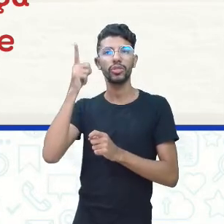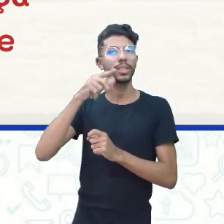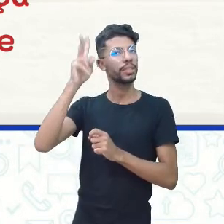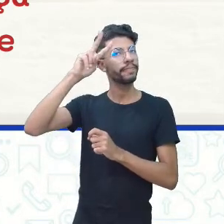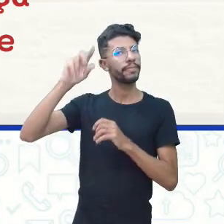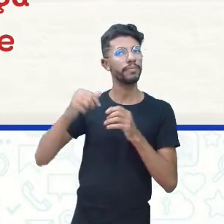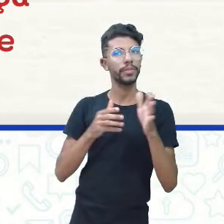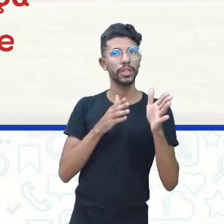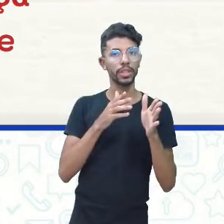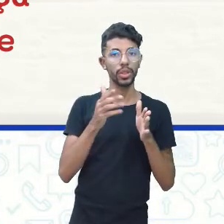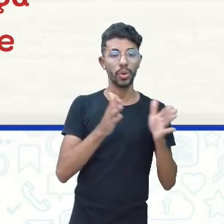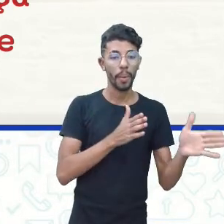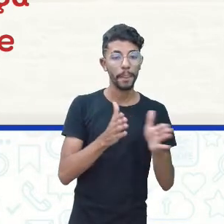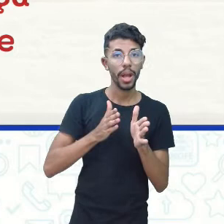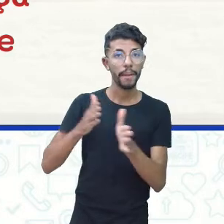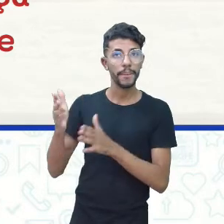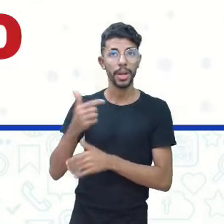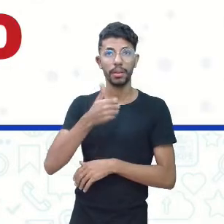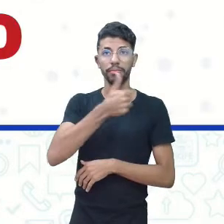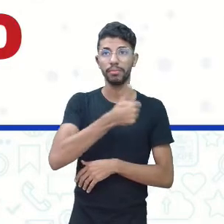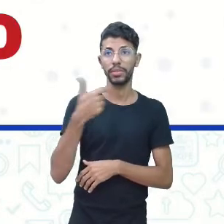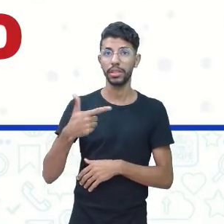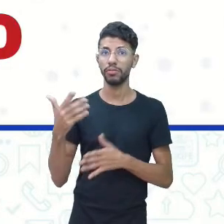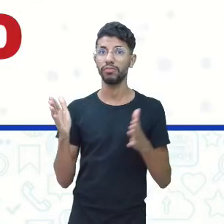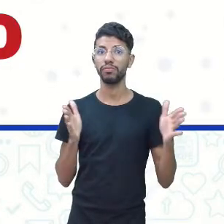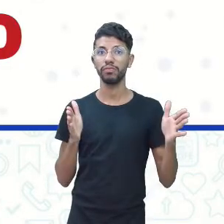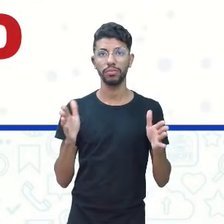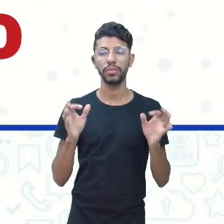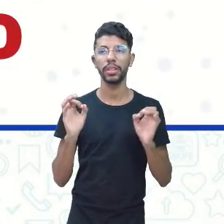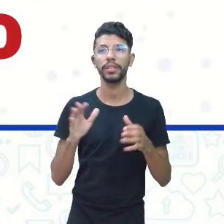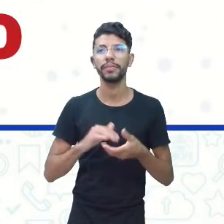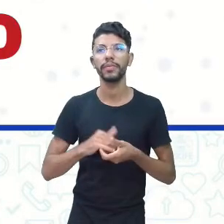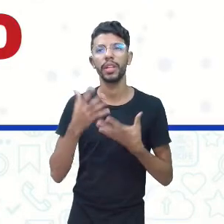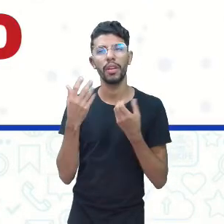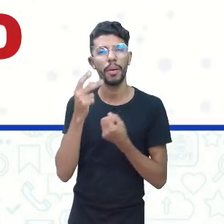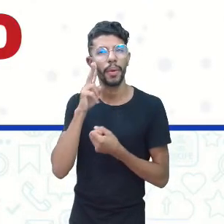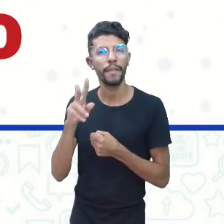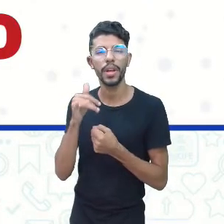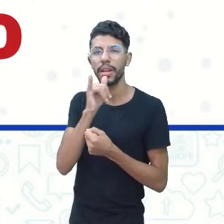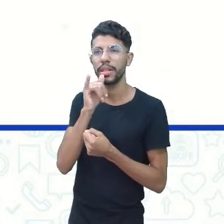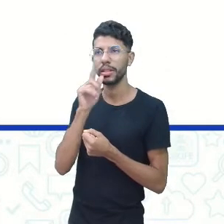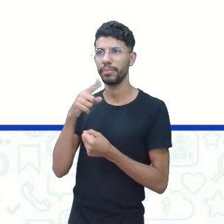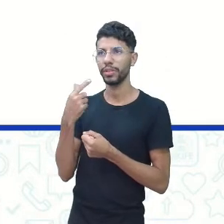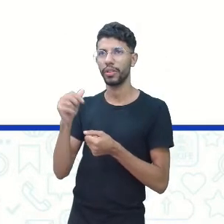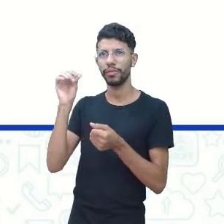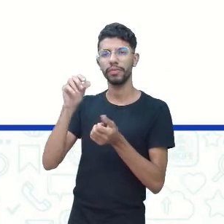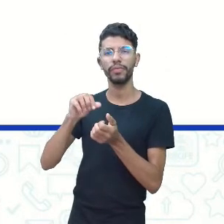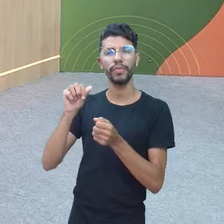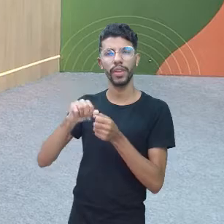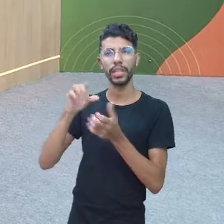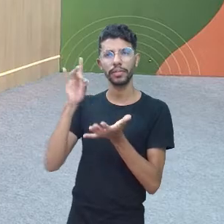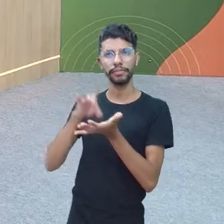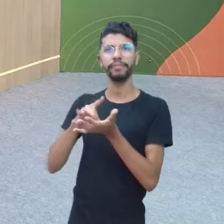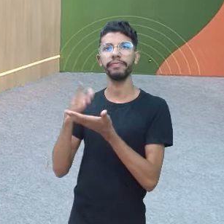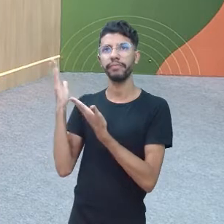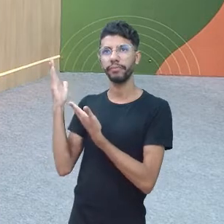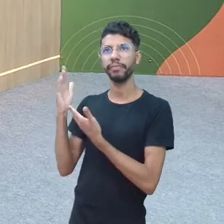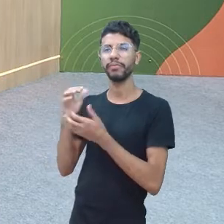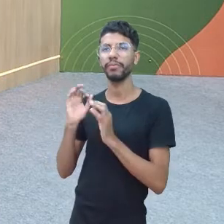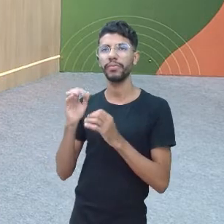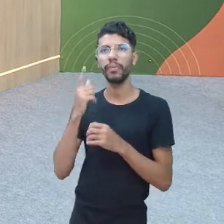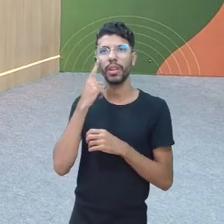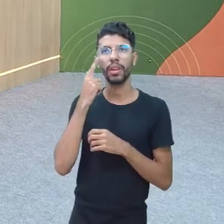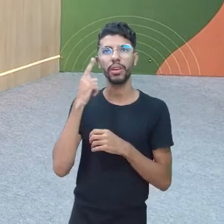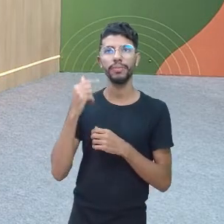2 passos para resolver o nosso exemplo. Vamos ver um exemplo aqui para a gente aplicar essa ideia, tá? João e Paulo